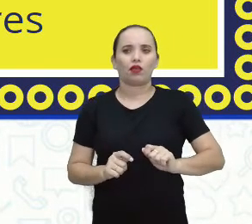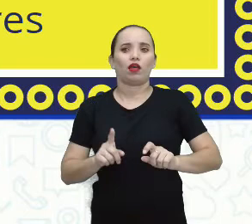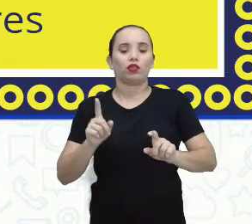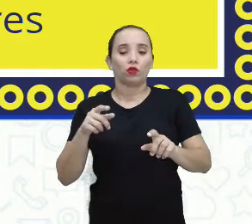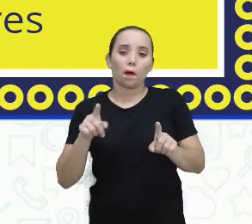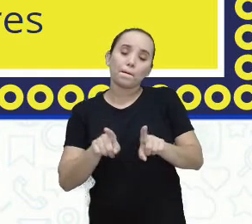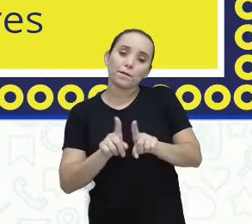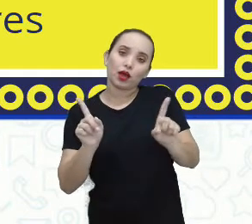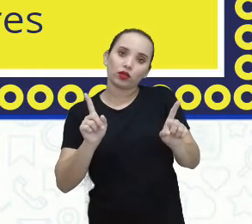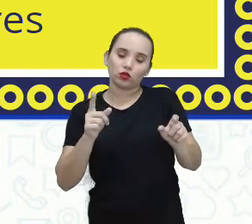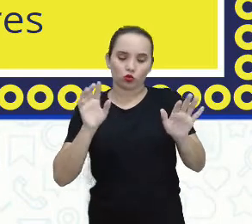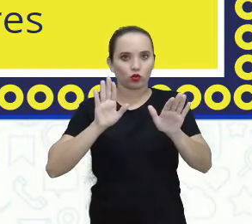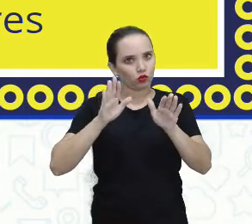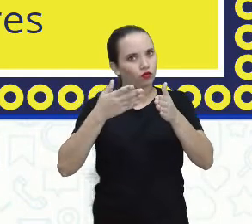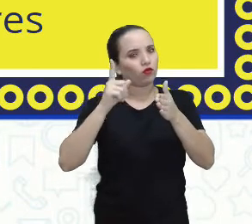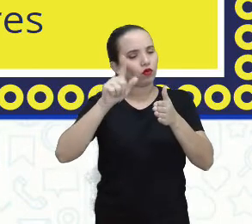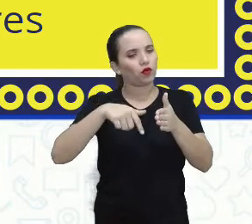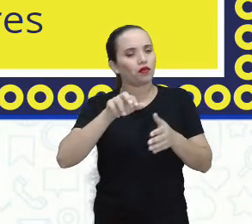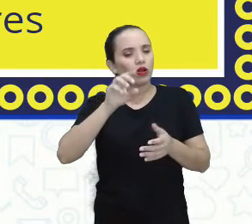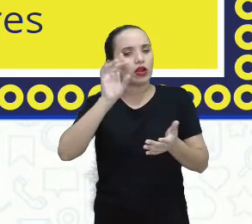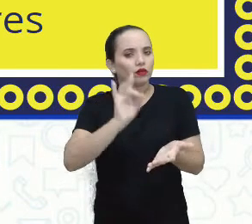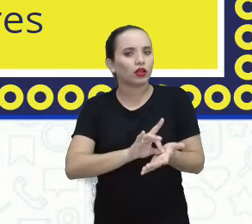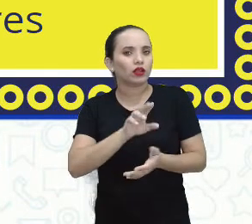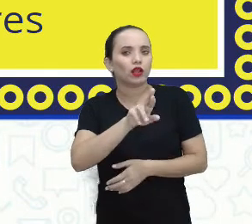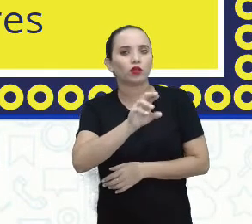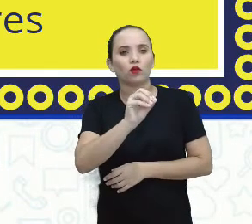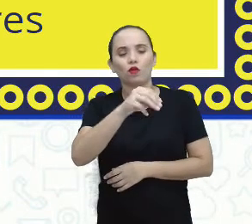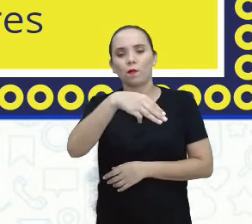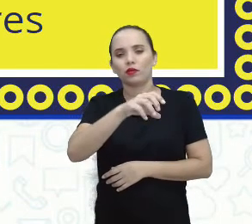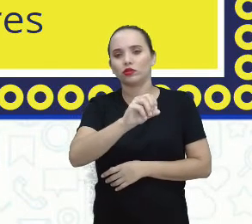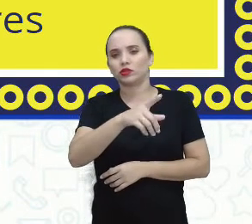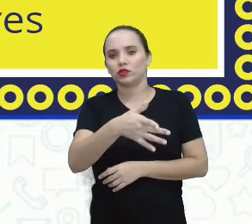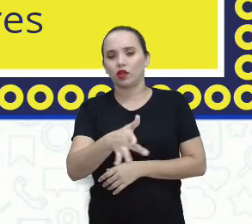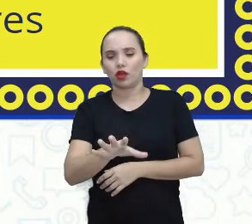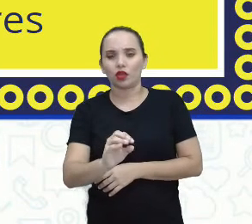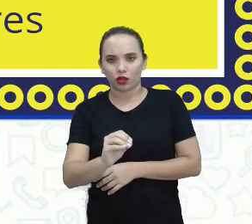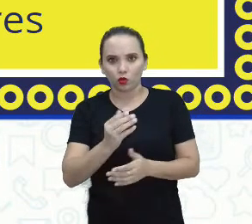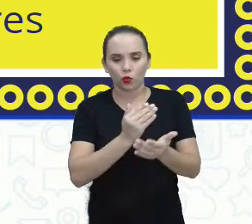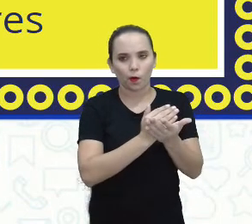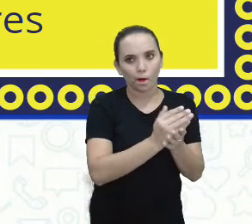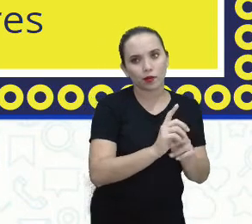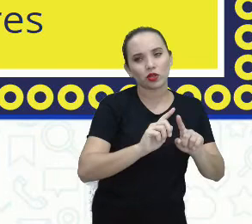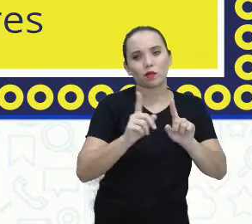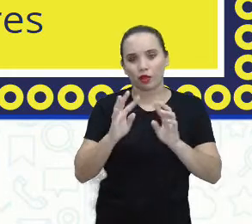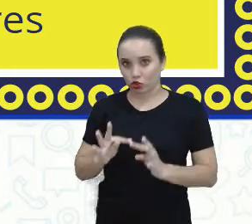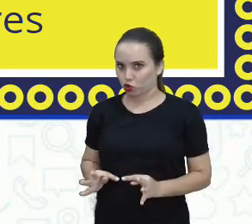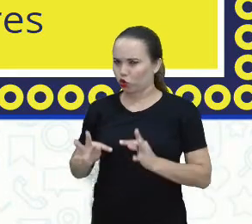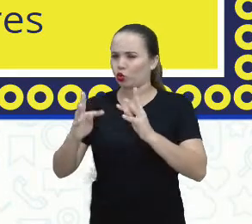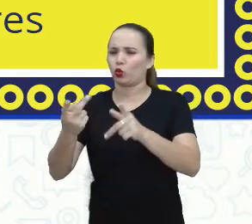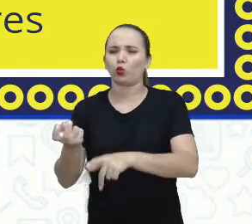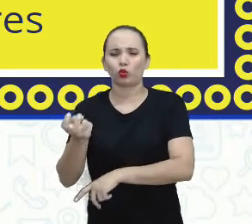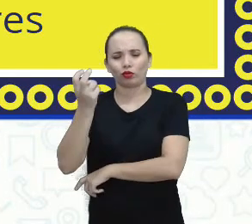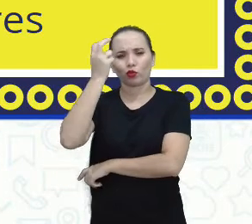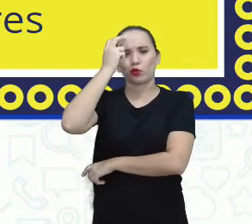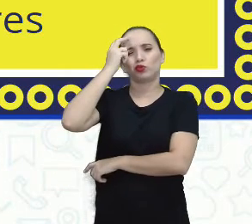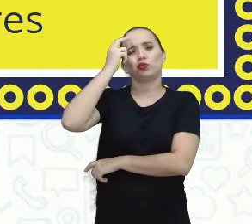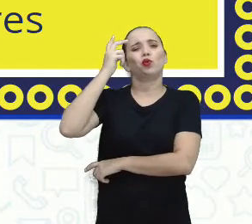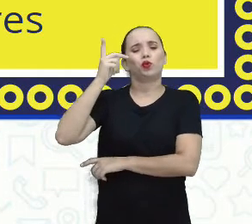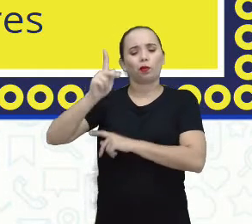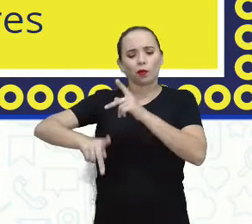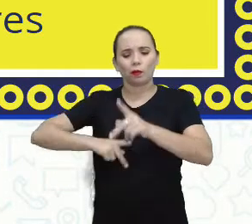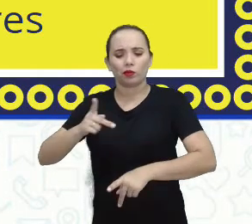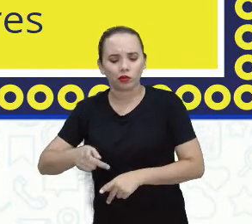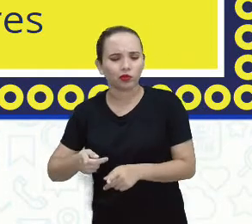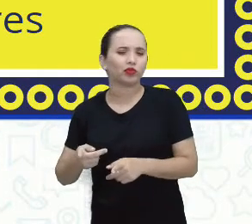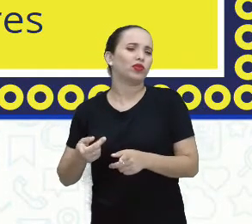foco maior era o romanceiro popular, mas não era só. Toda a cultura popular, né? A xilogravura,